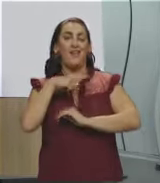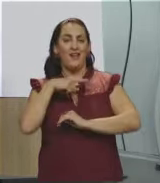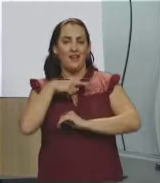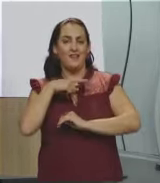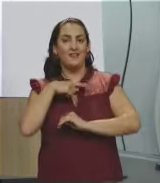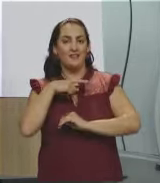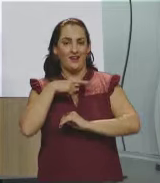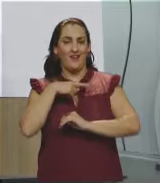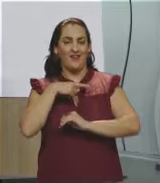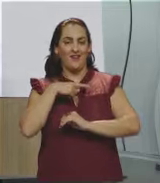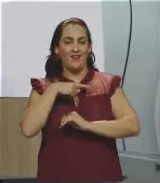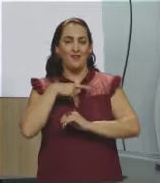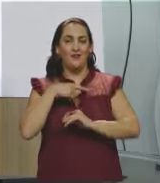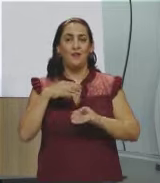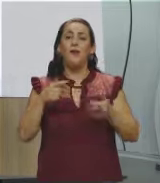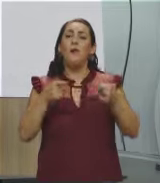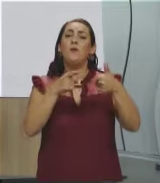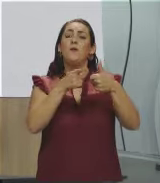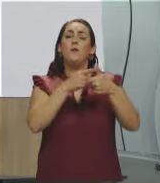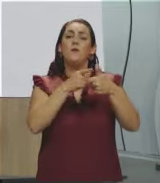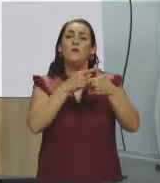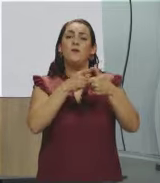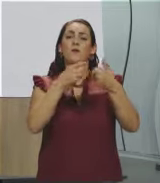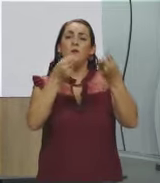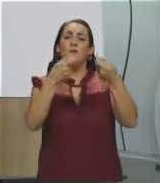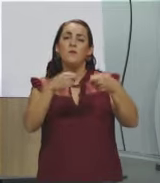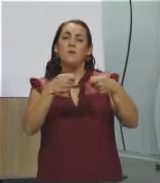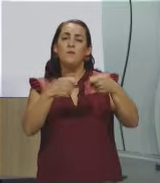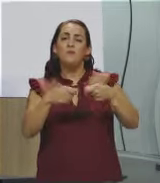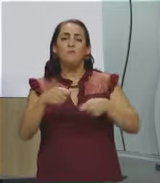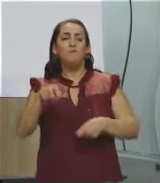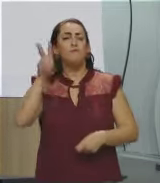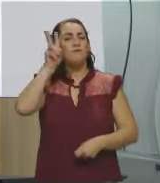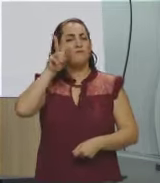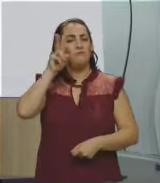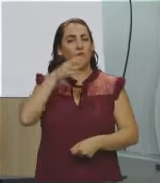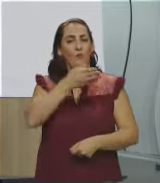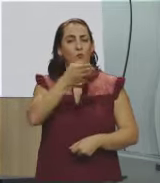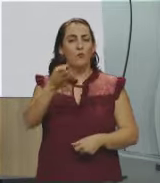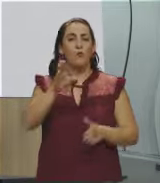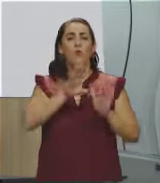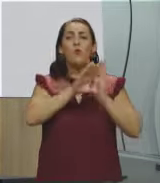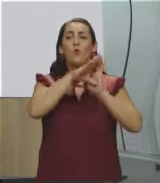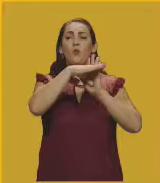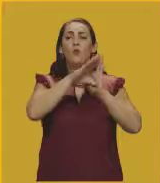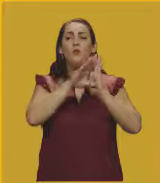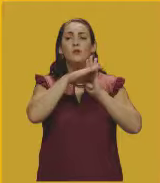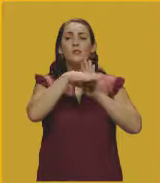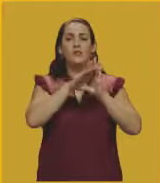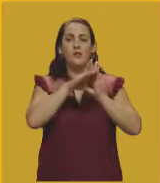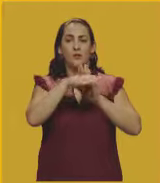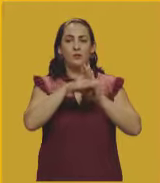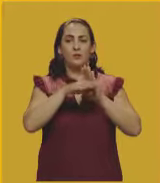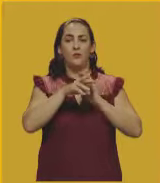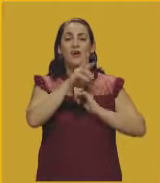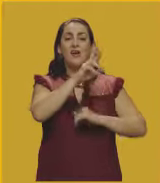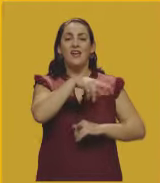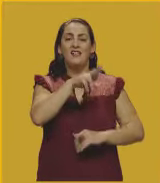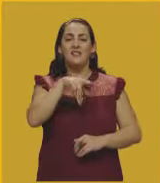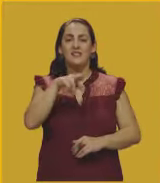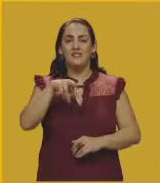aula de hoje, eu primeiro preciso resgatar com vocês a definição do conceito de resistência